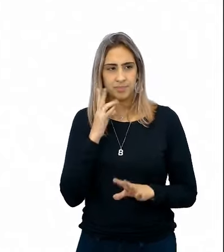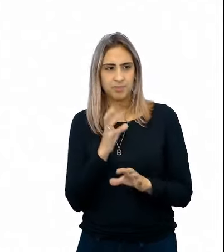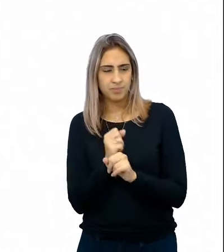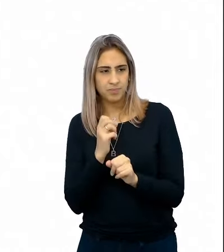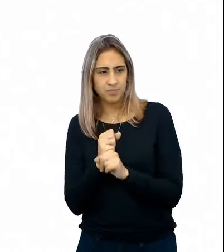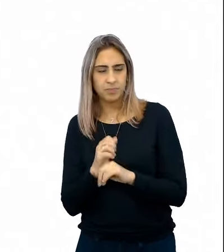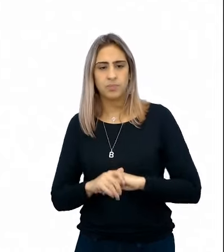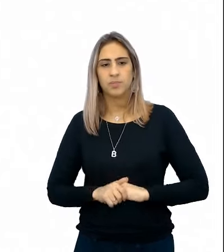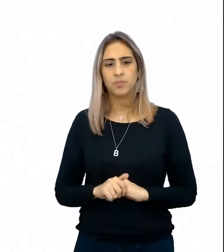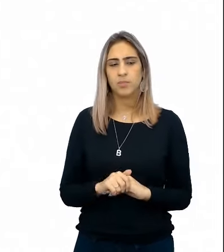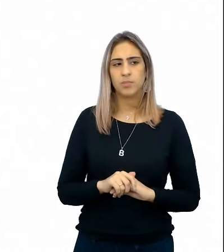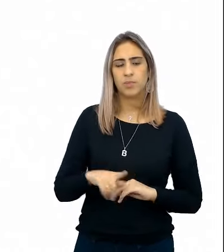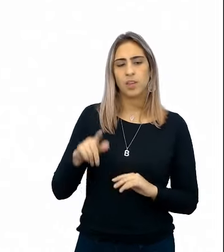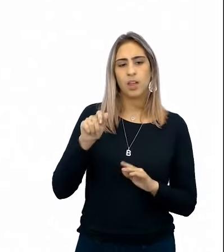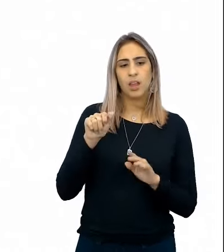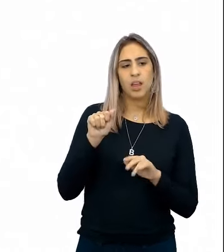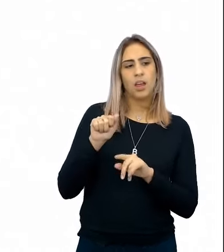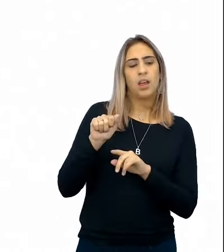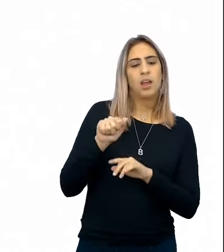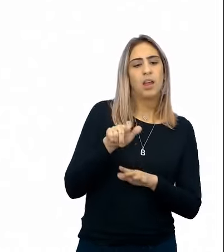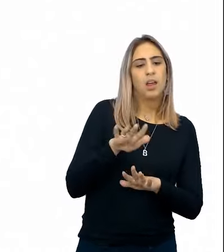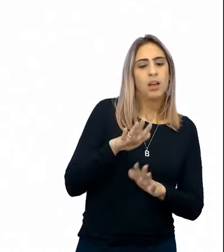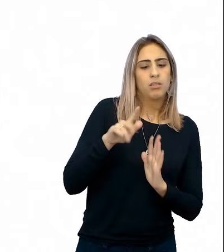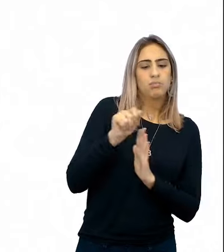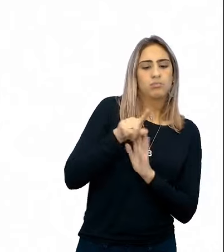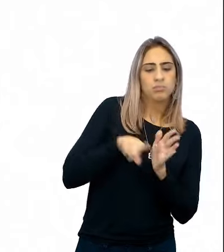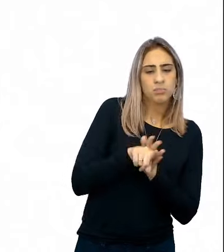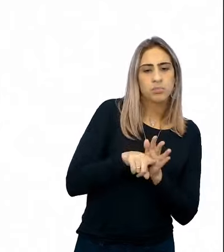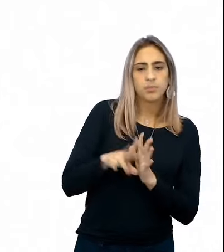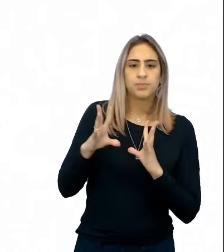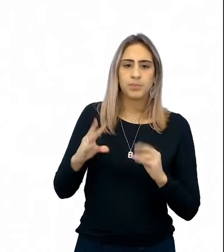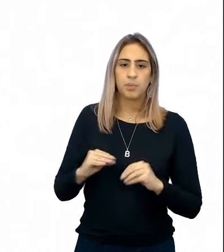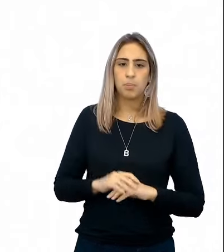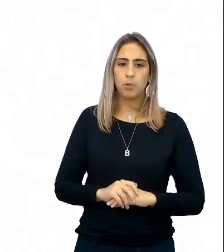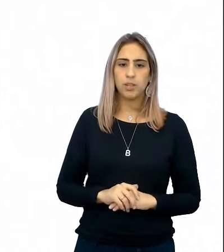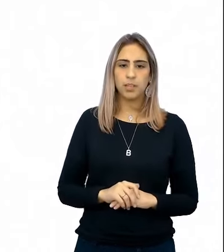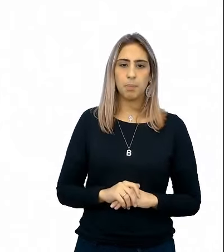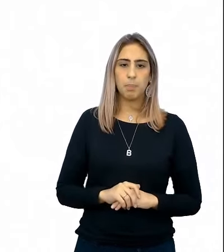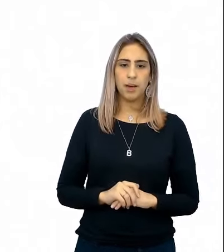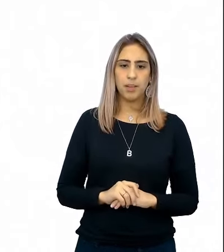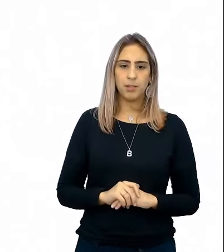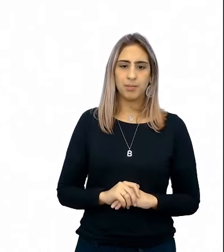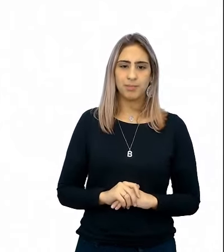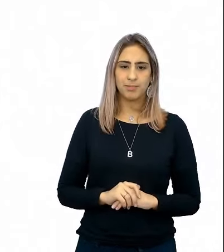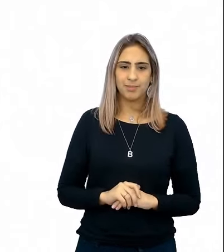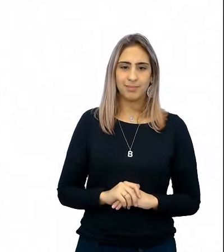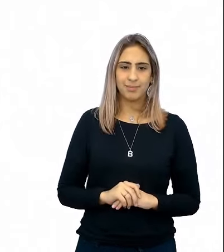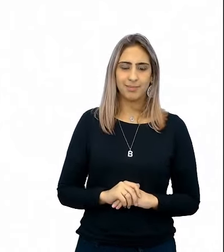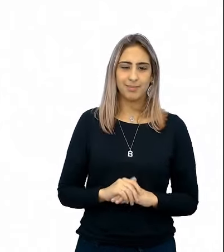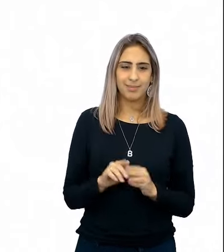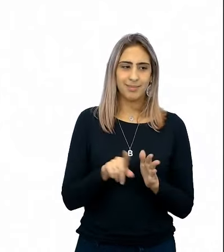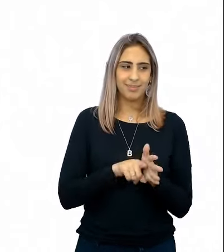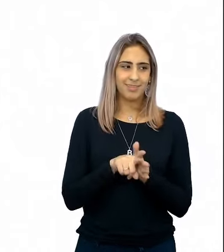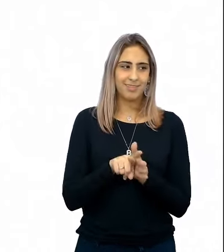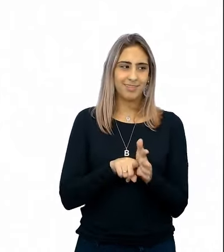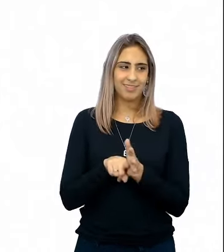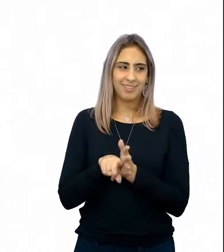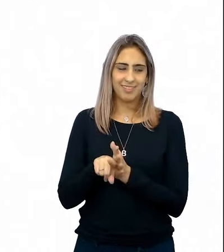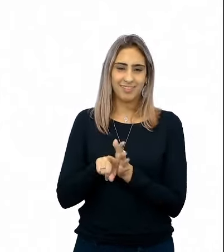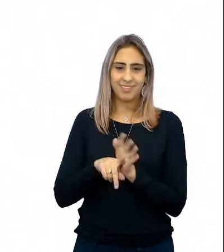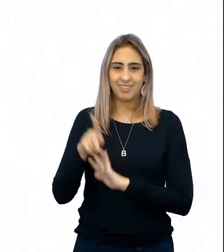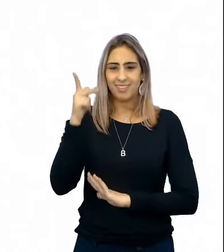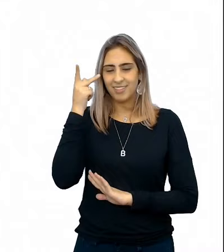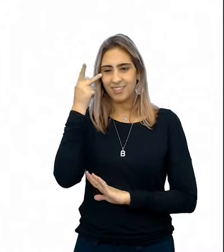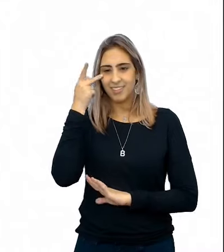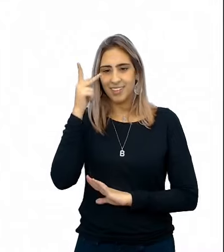sempre busca na análise das atividades. E o quinto momento são as orientações